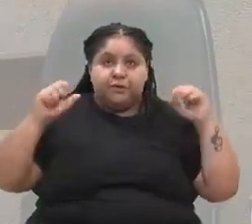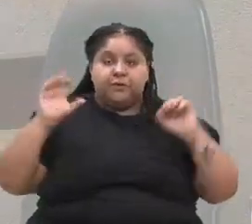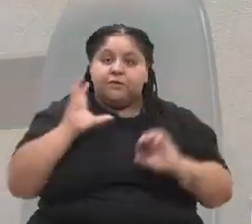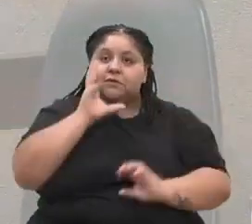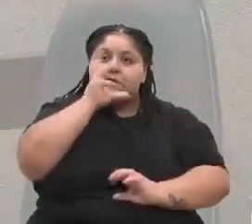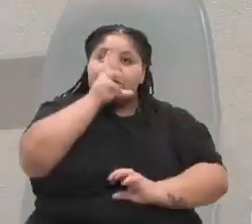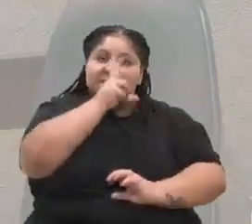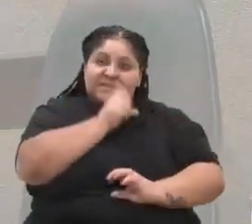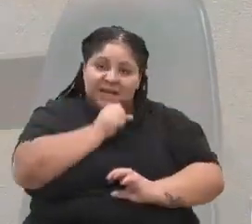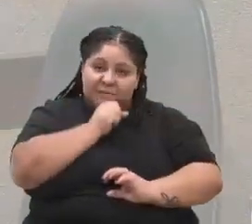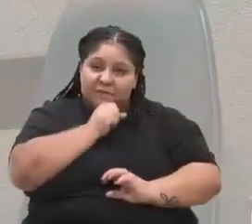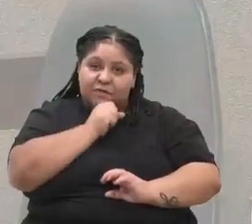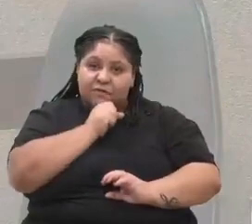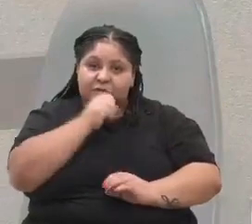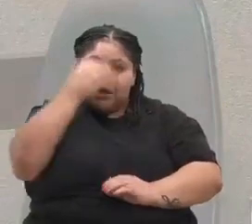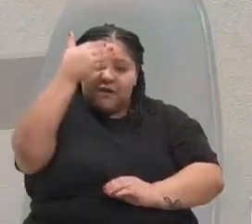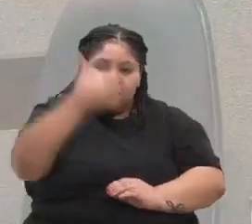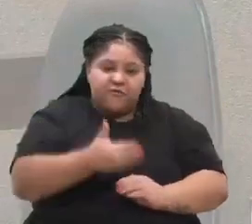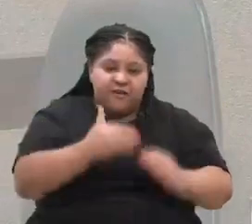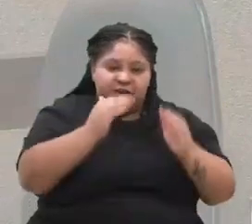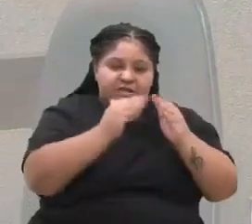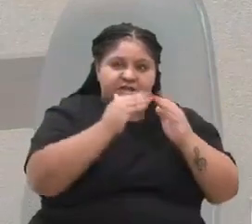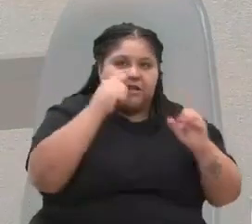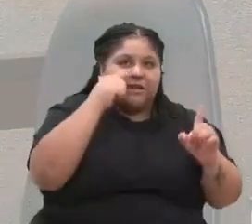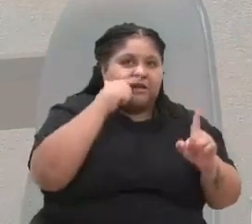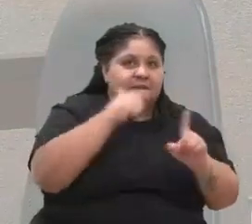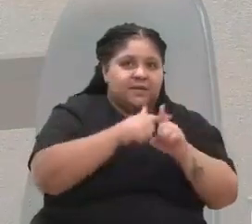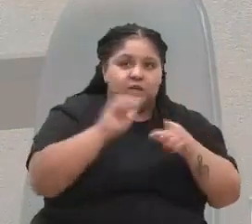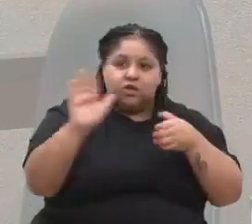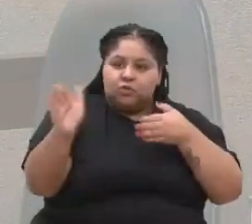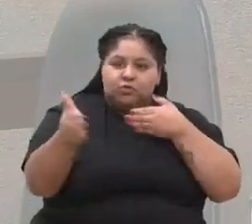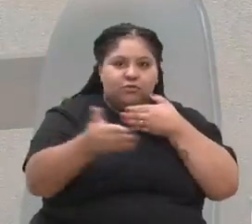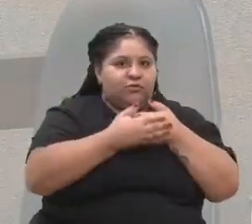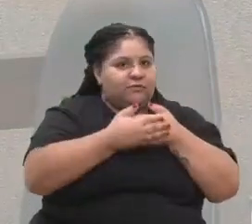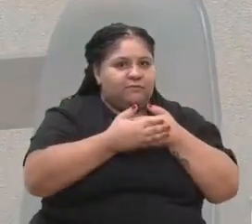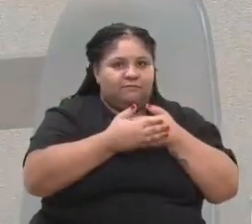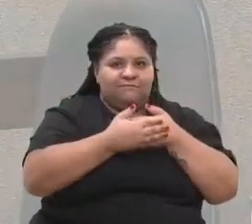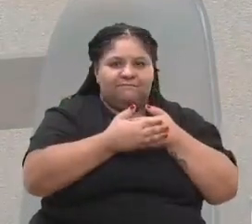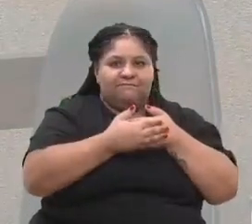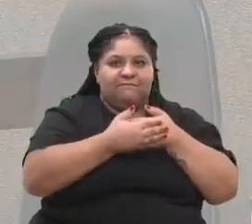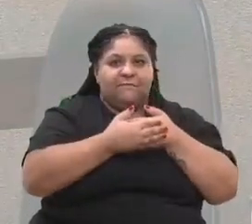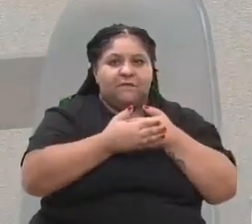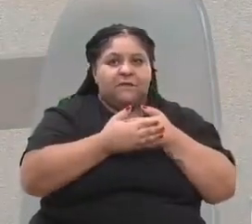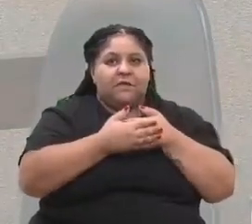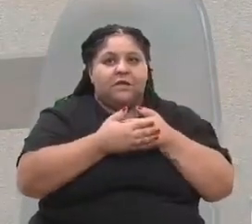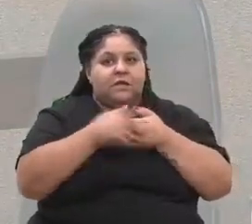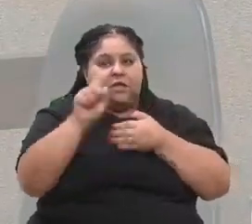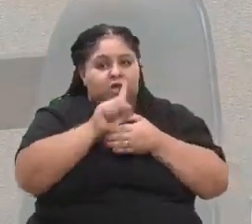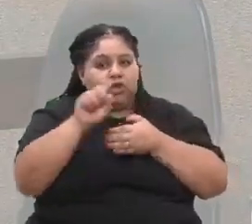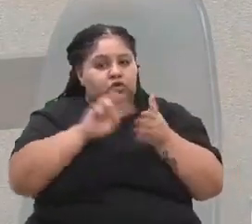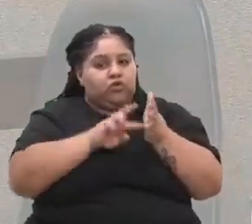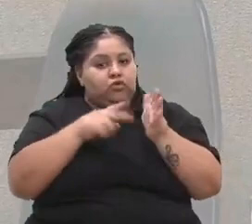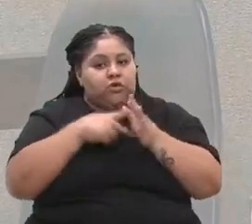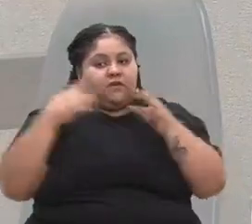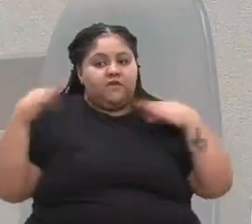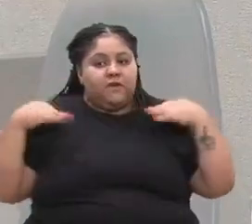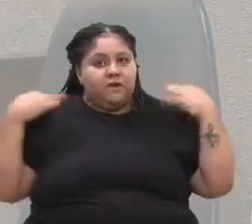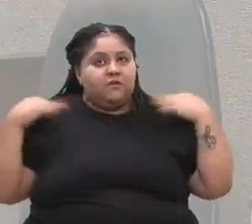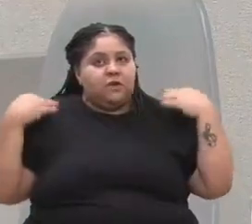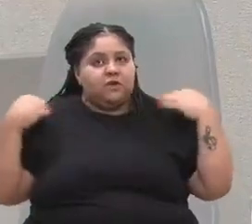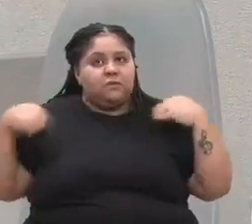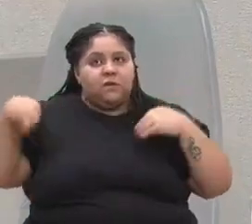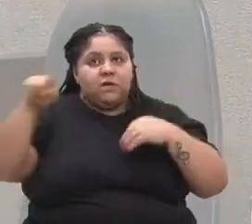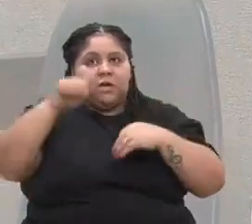estavam fechados. Isso não é turismo para Caxias. A nossa catedral tem que ser visitada e não sei quem é o responsável de abrir